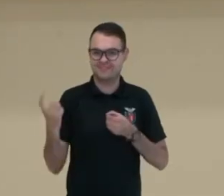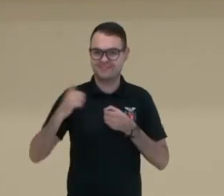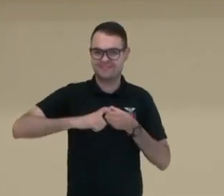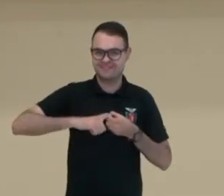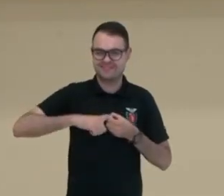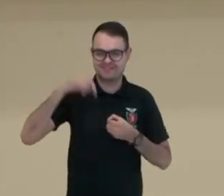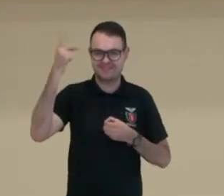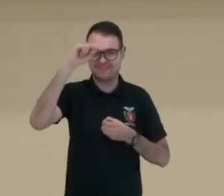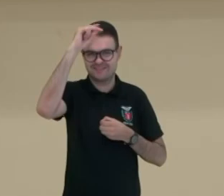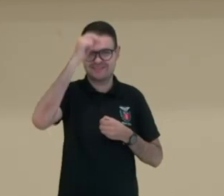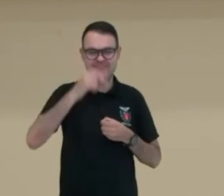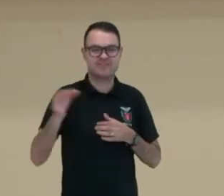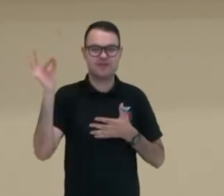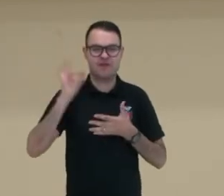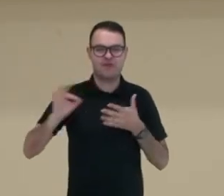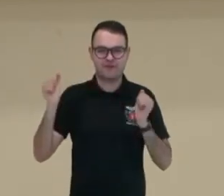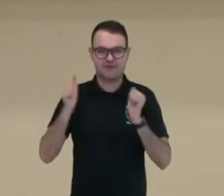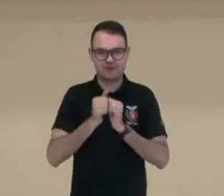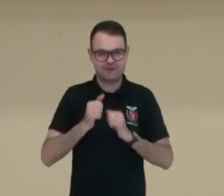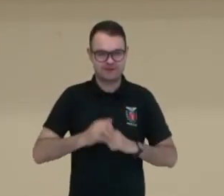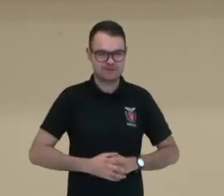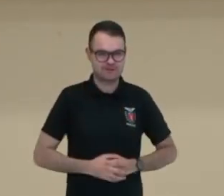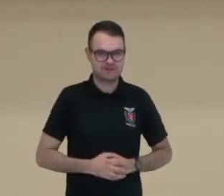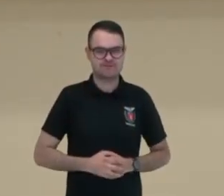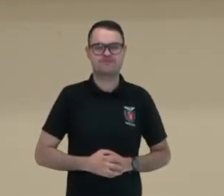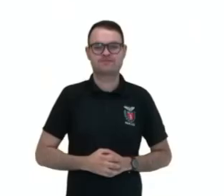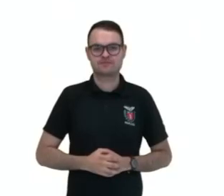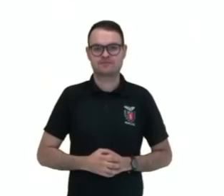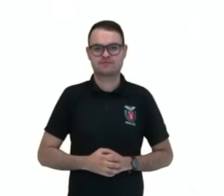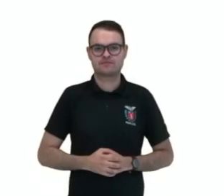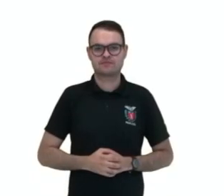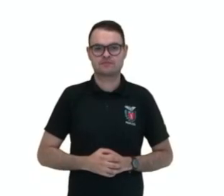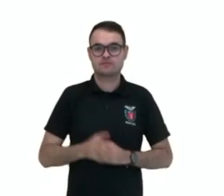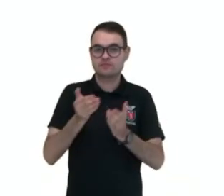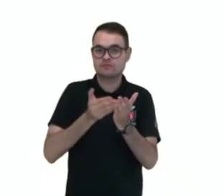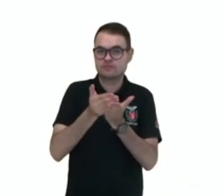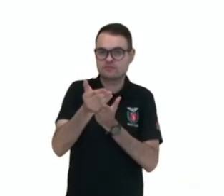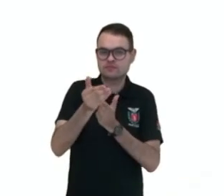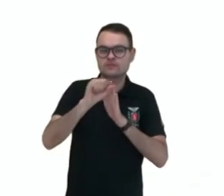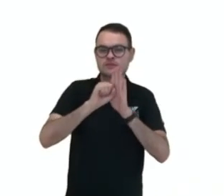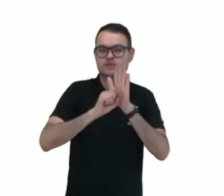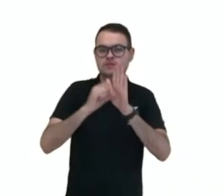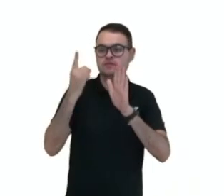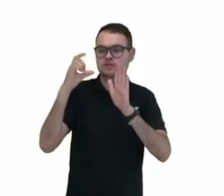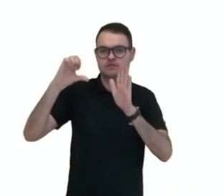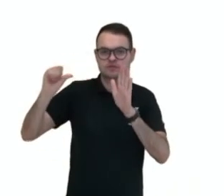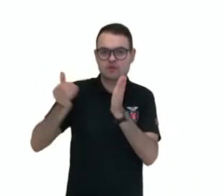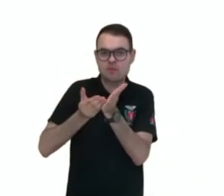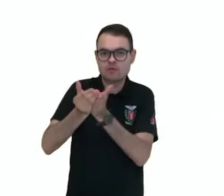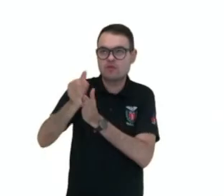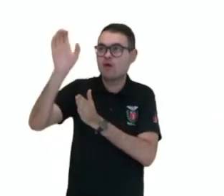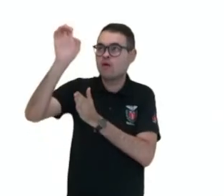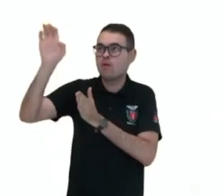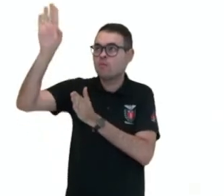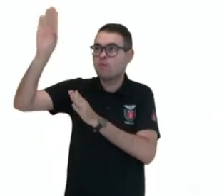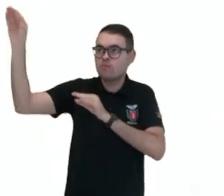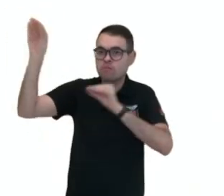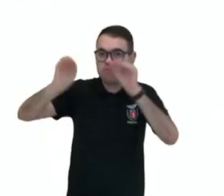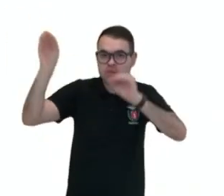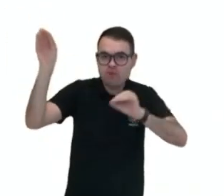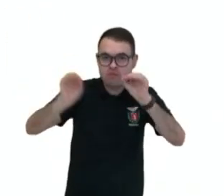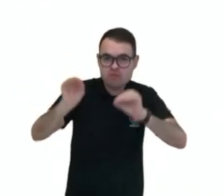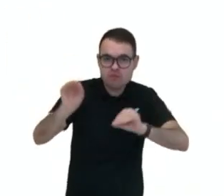Voltei, bora lá, vamos corrigir esta junto conosco. A partir do século XIX, começaram a chegar os imigrantes europeus.